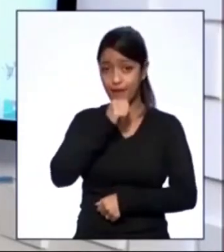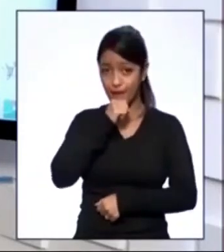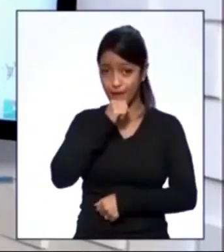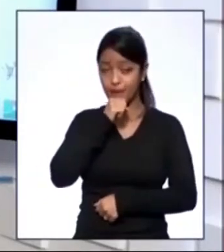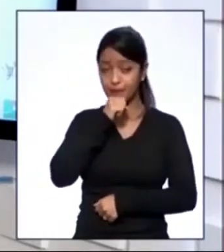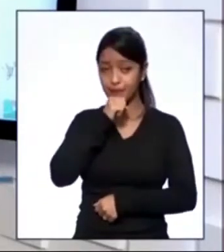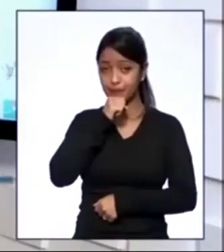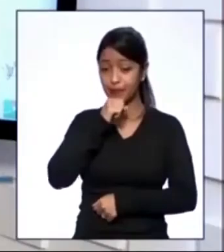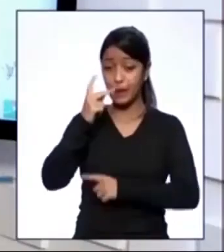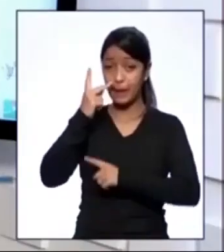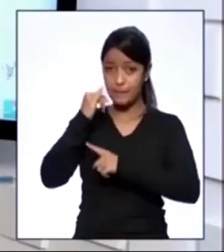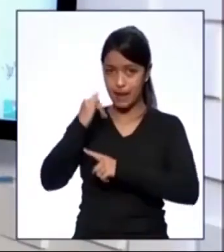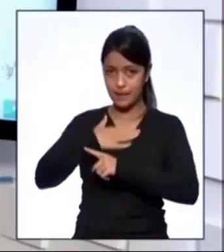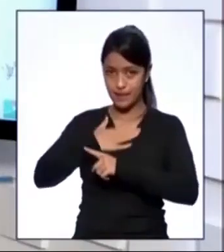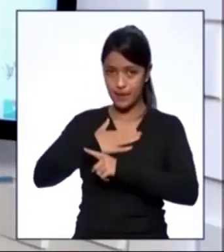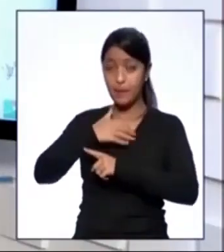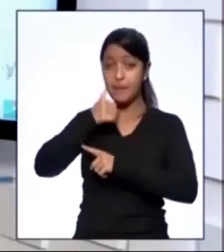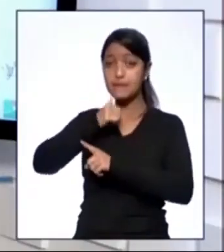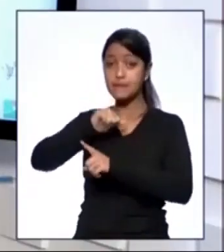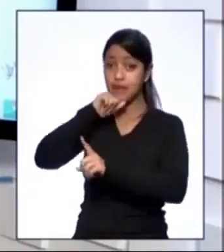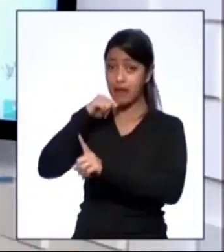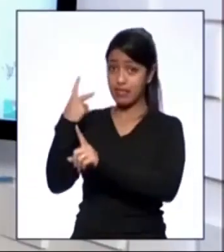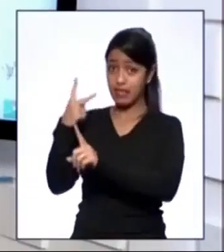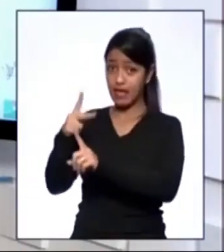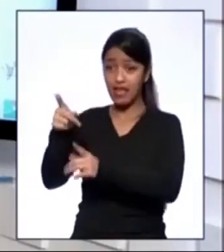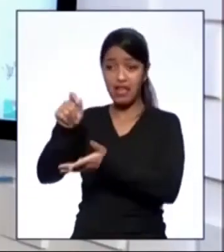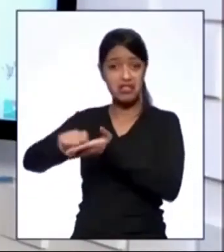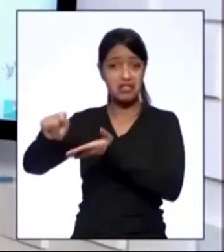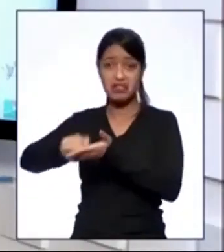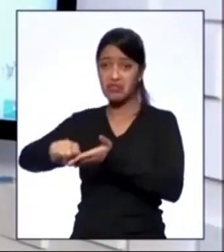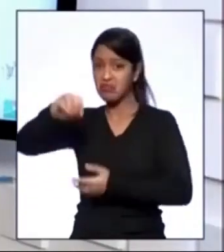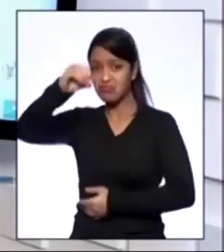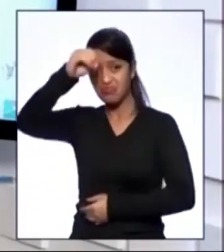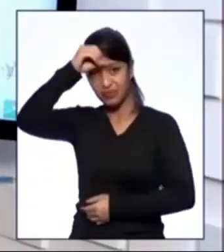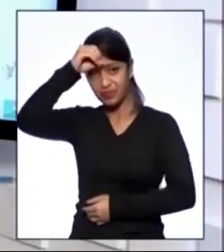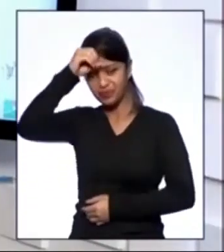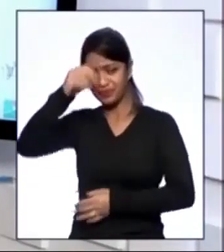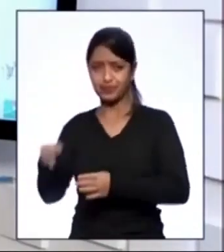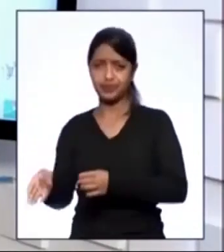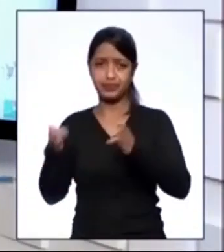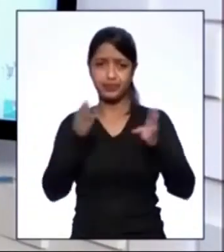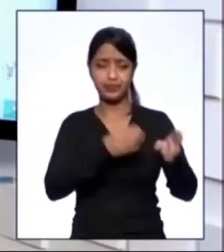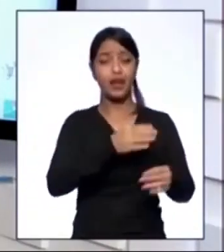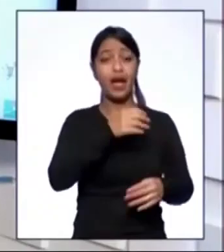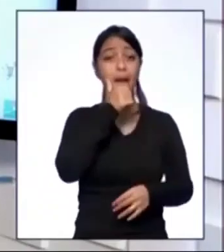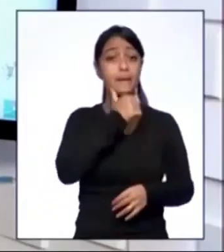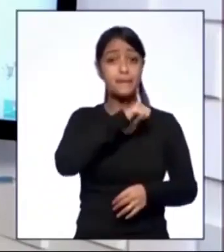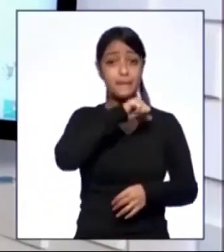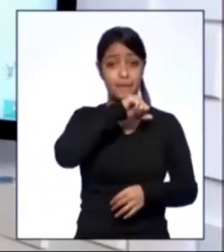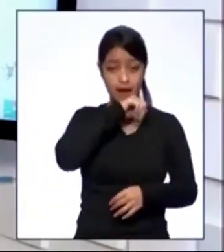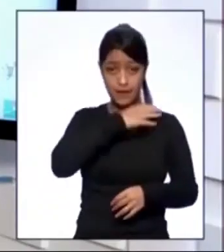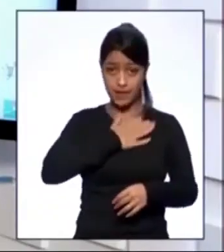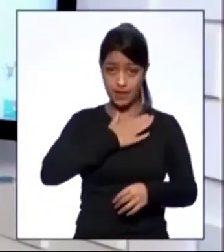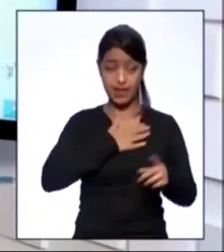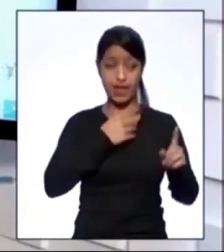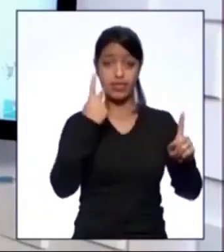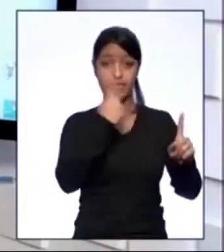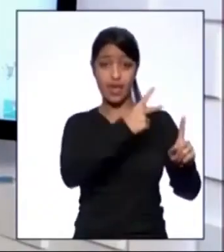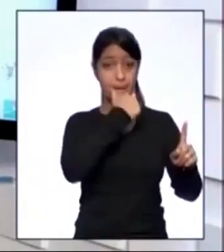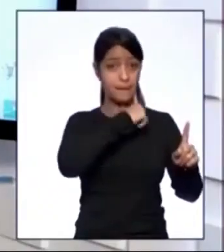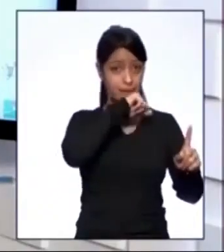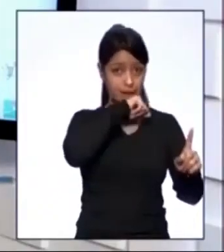paterna, analfabeta, né? Em contrapartida, a outra foi alfabetizada. O que eu quero dizer com isso? Que